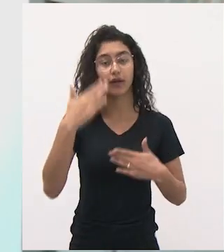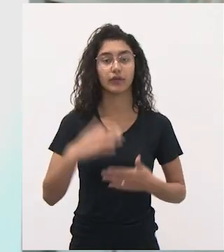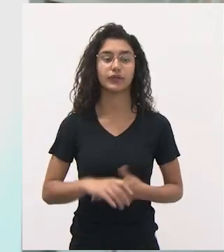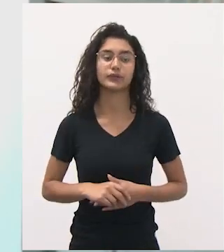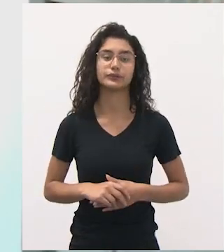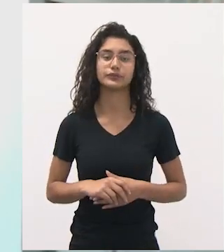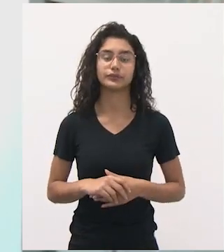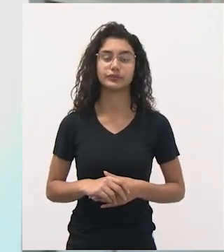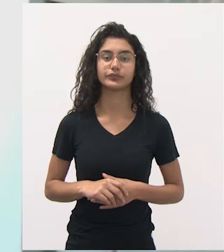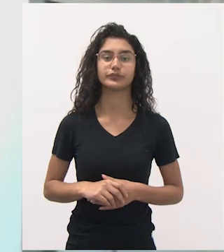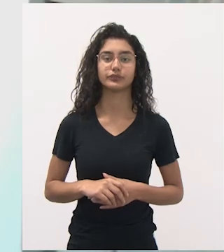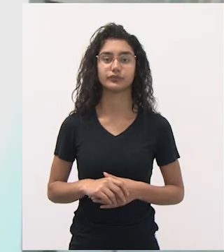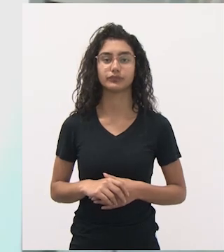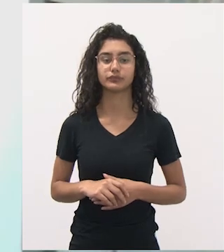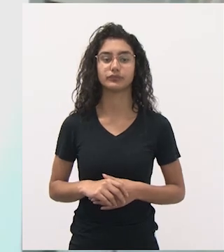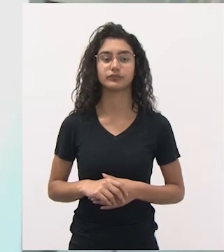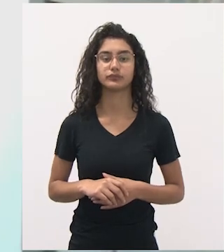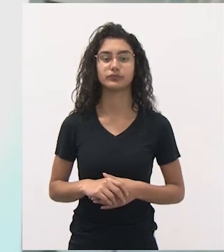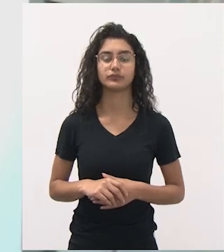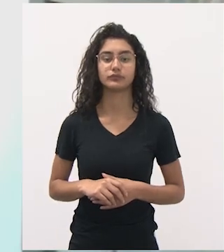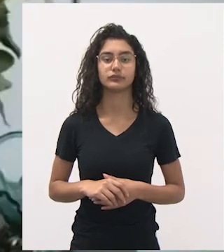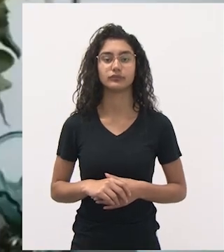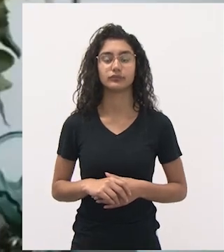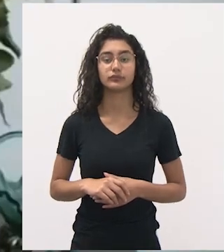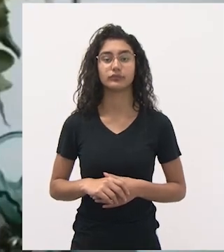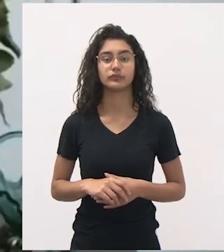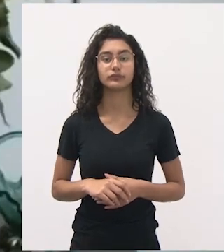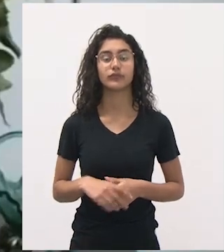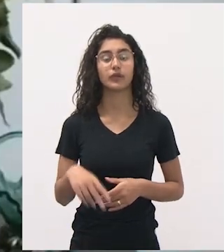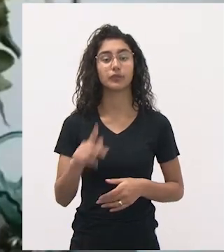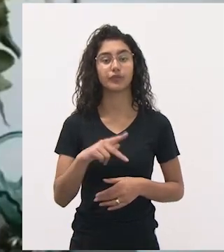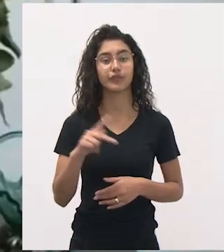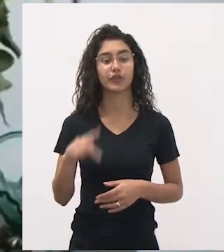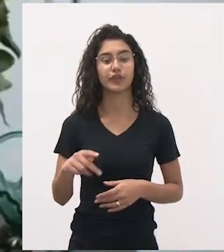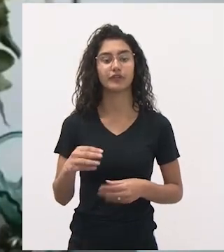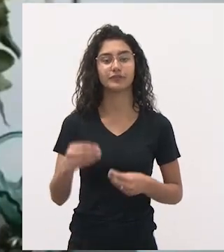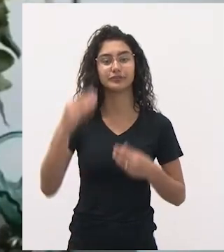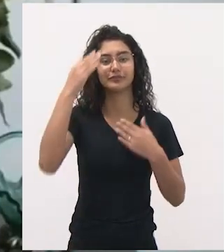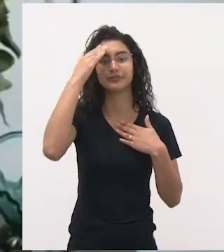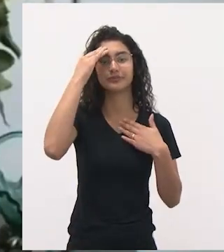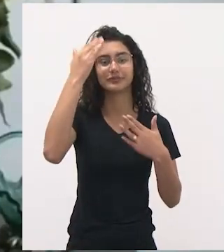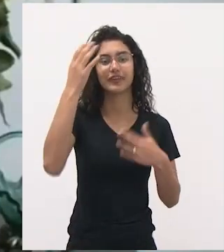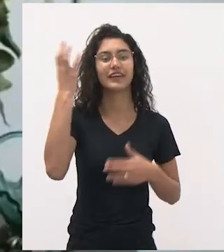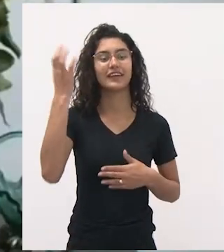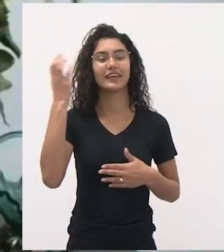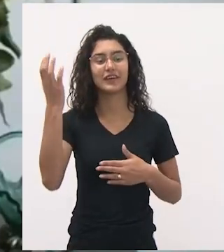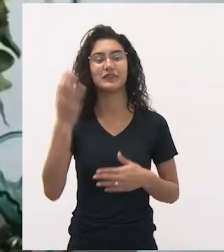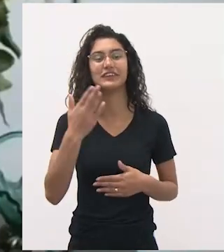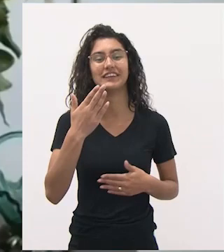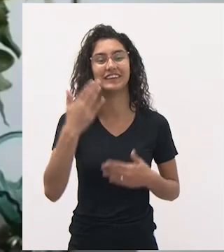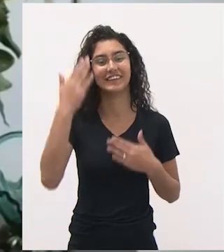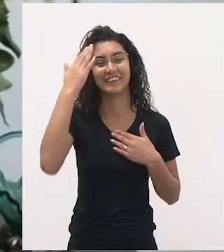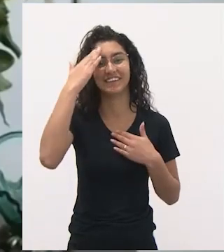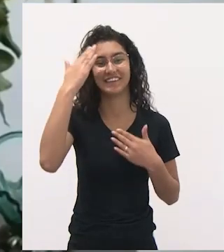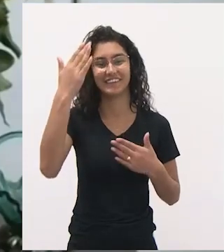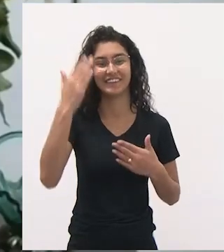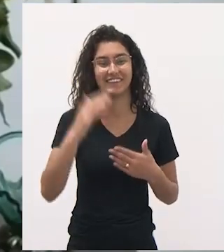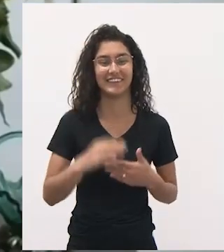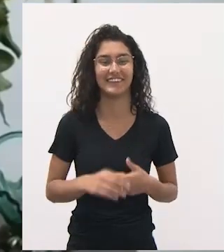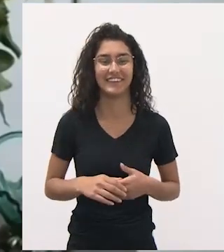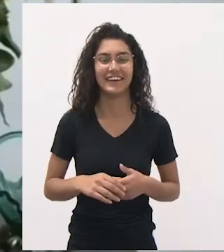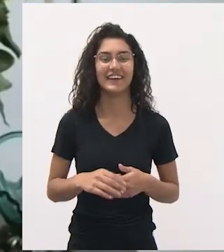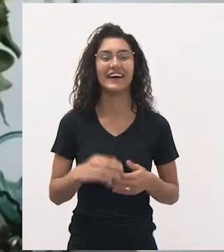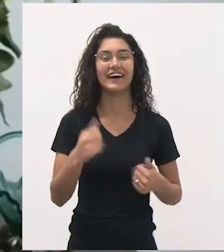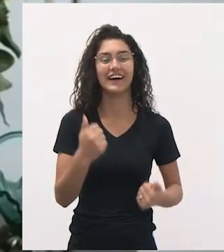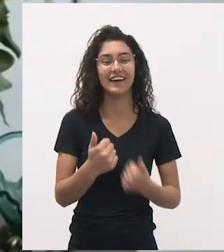próximo momento. Professora Valéria, muito obrigada. Nós também queremos agradecer todo o apoio que nós